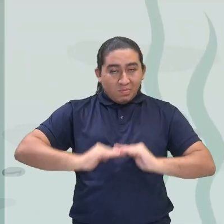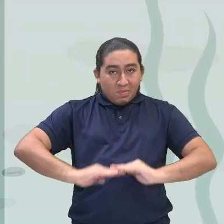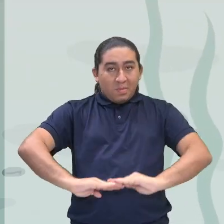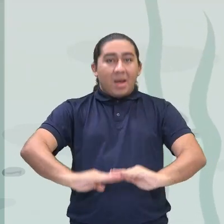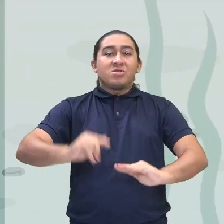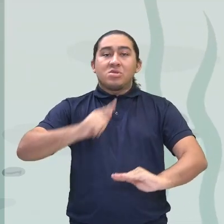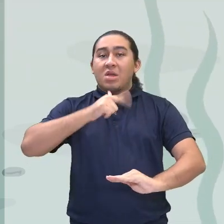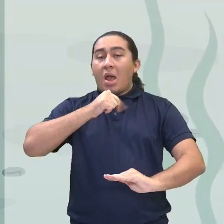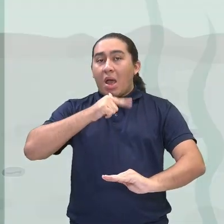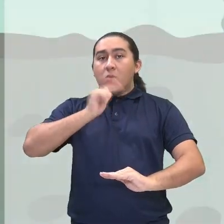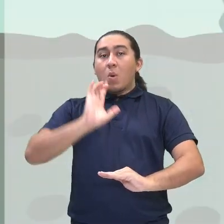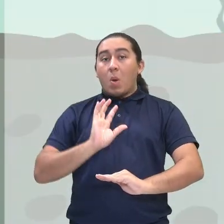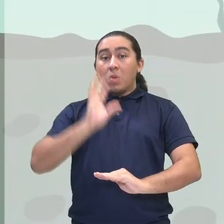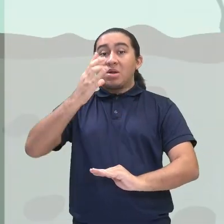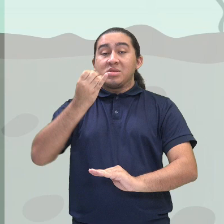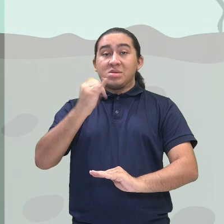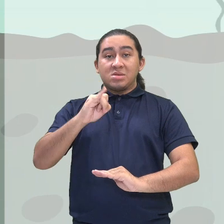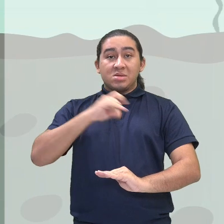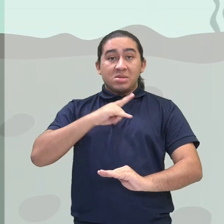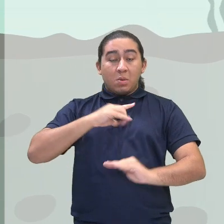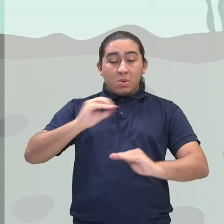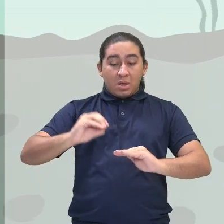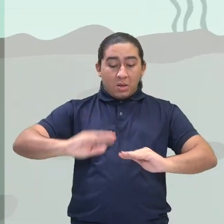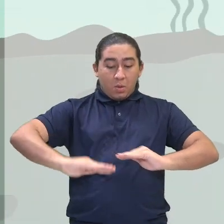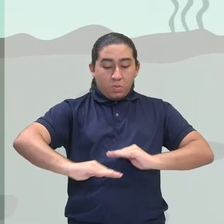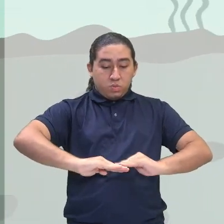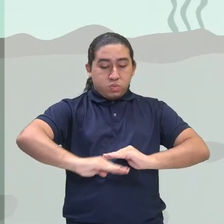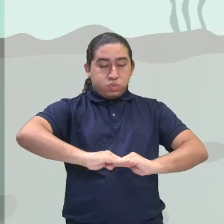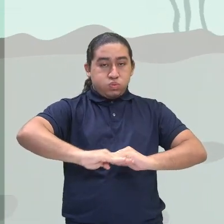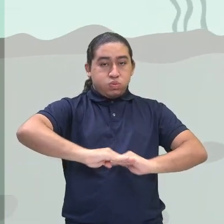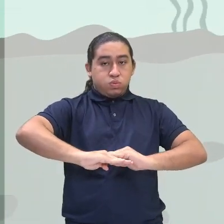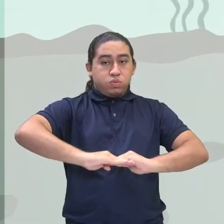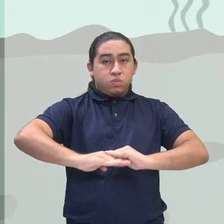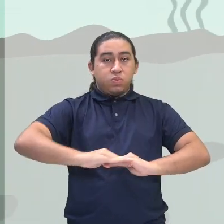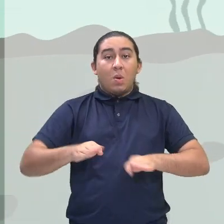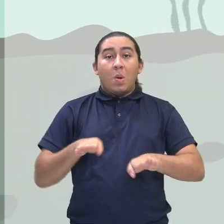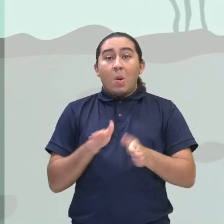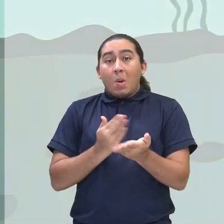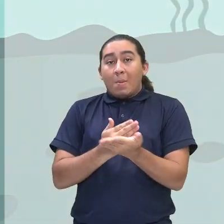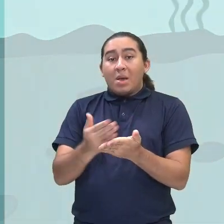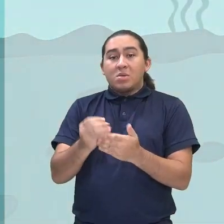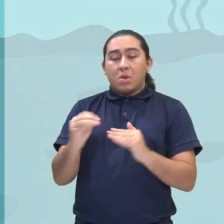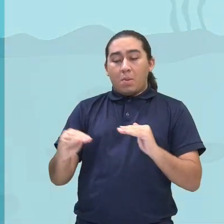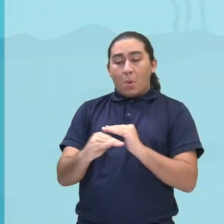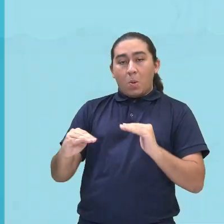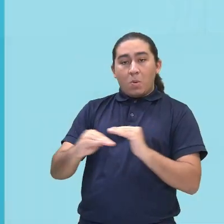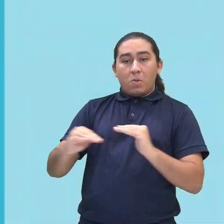que acontece quando as placas tectônicas da superfície da Terra deslizam,